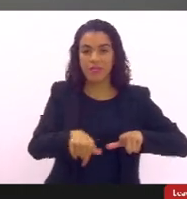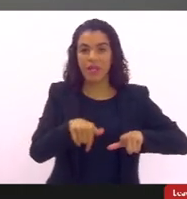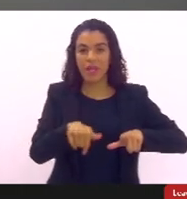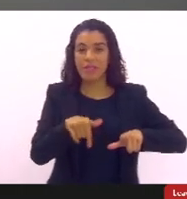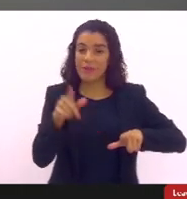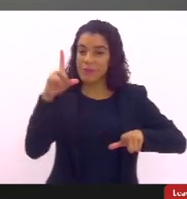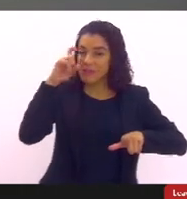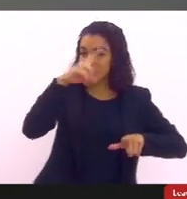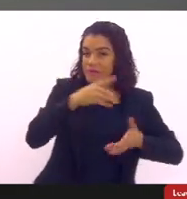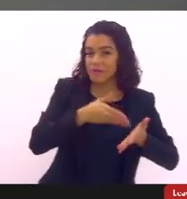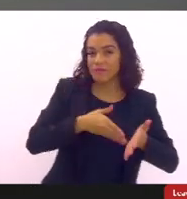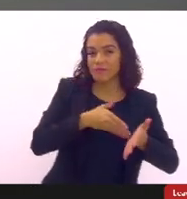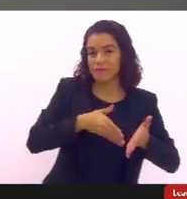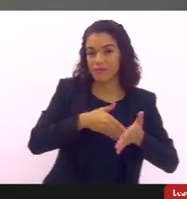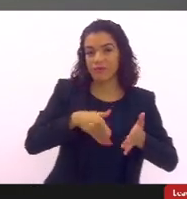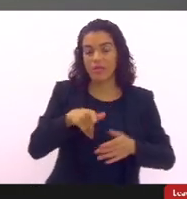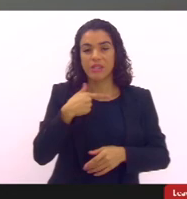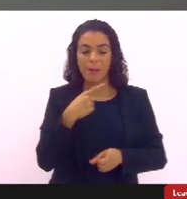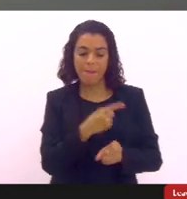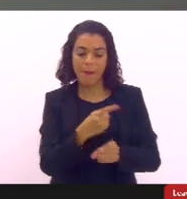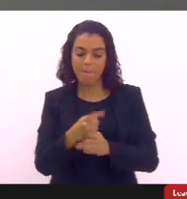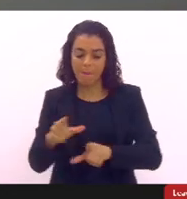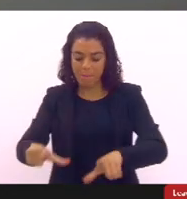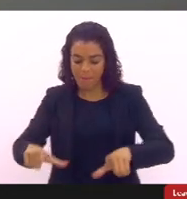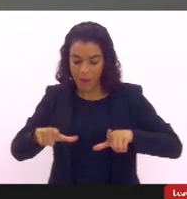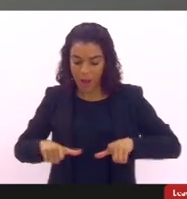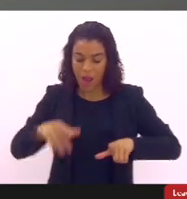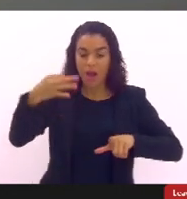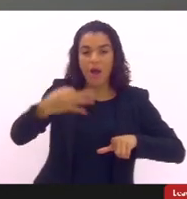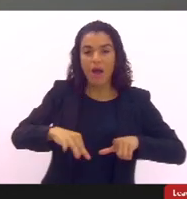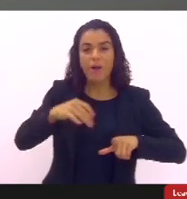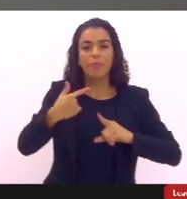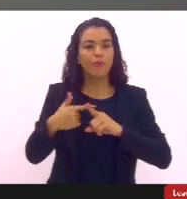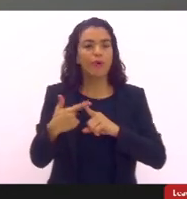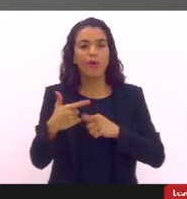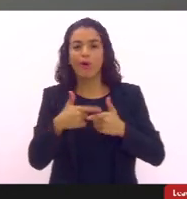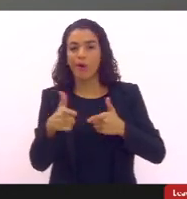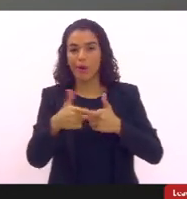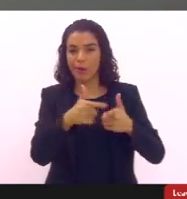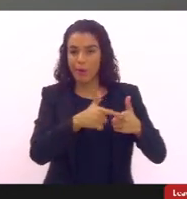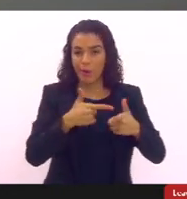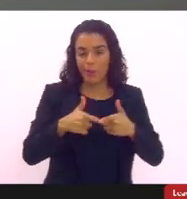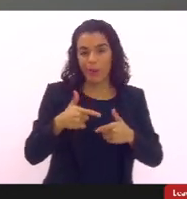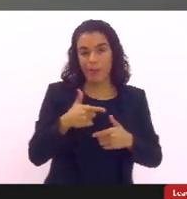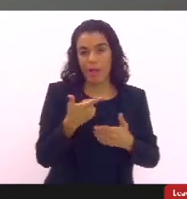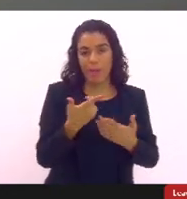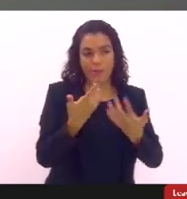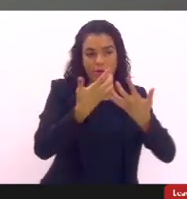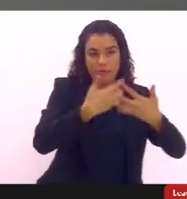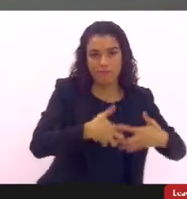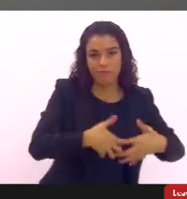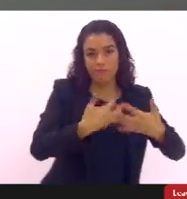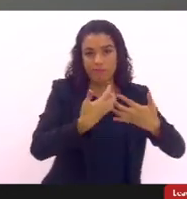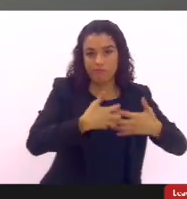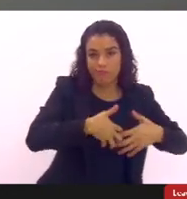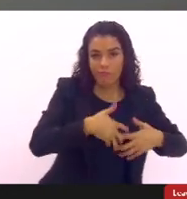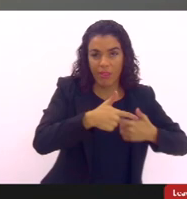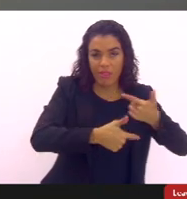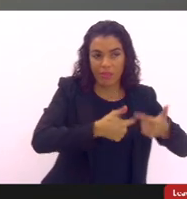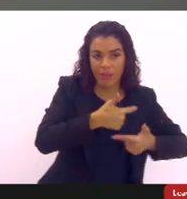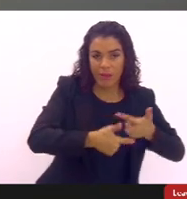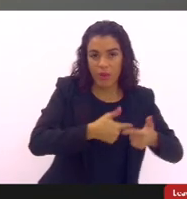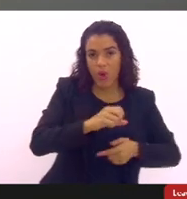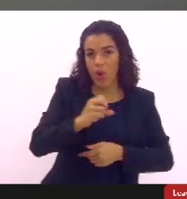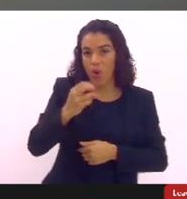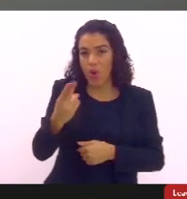uma dificuldade muito grande de detectar os casos, por problemas operacionais, por